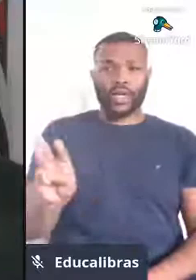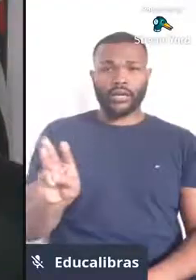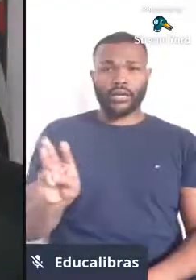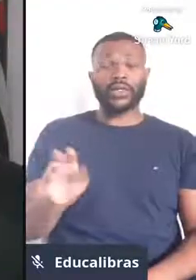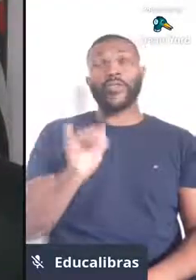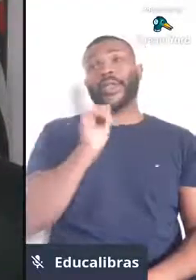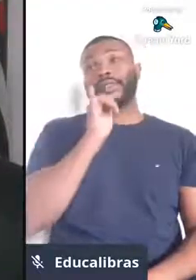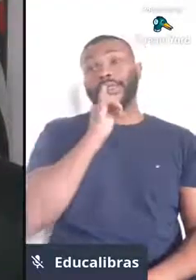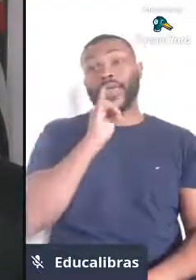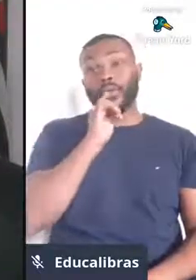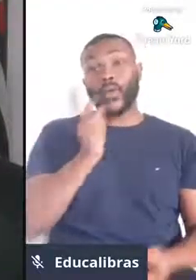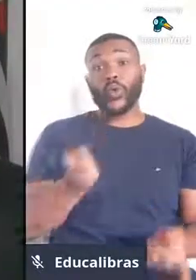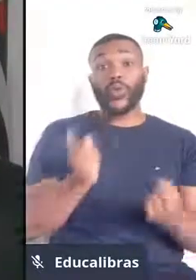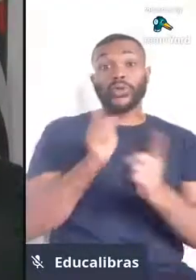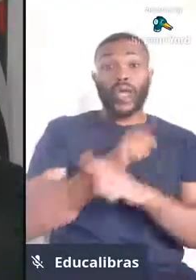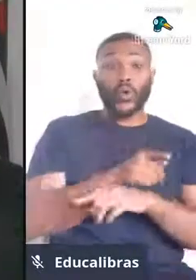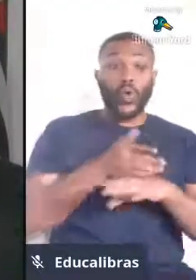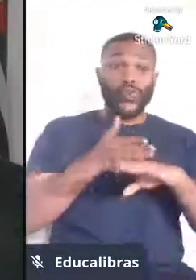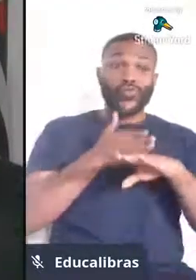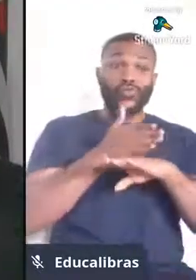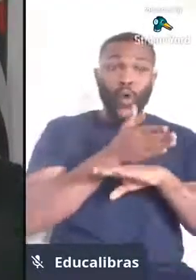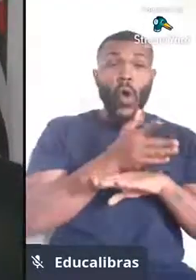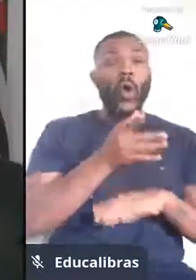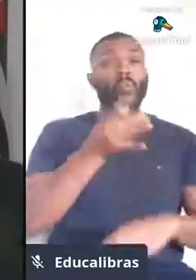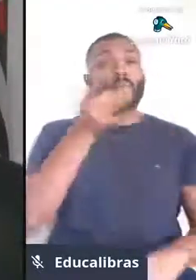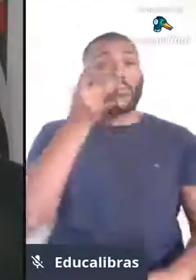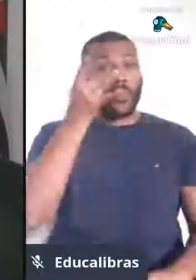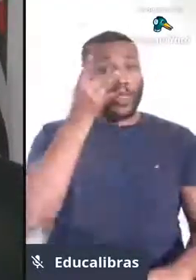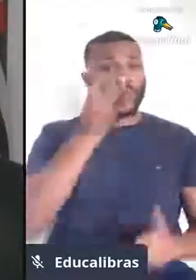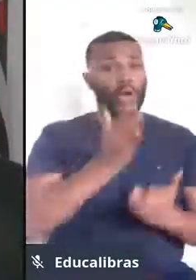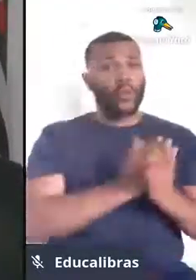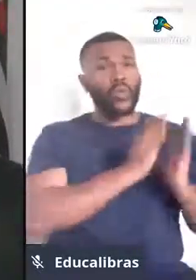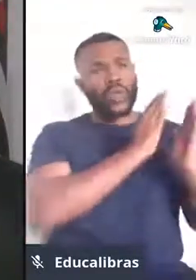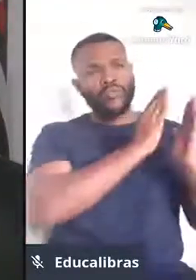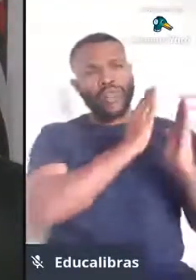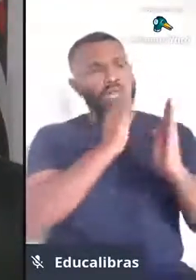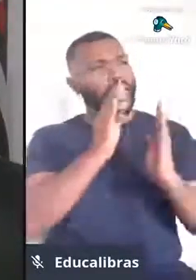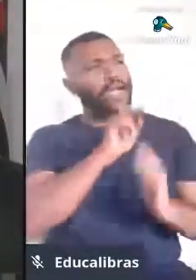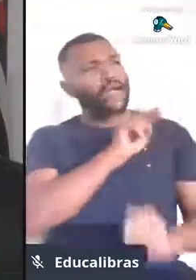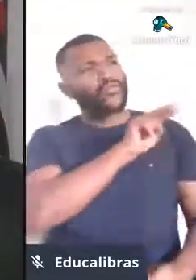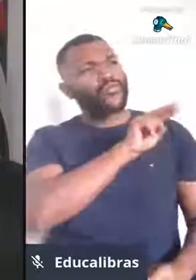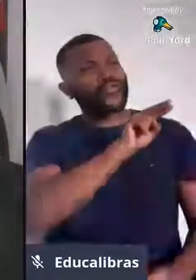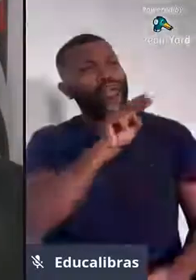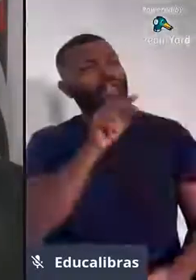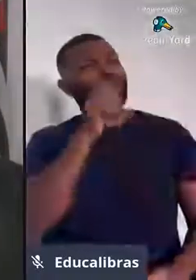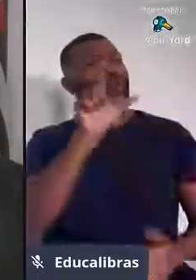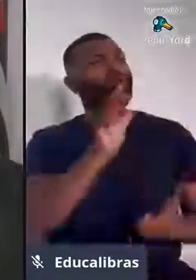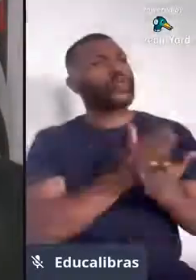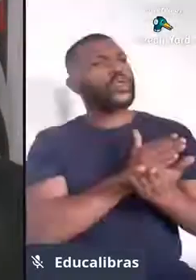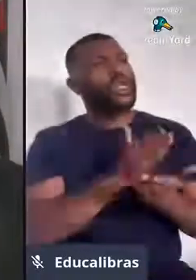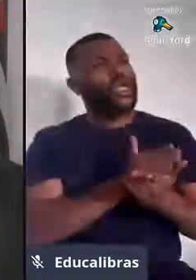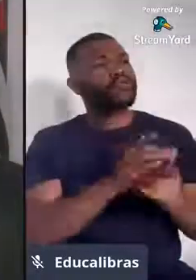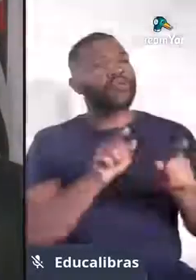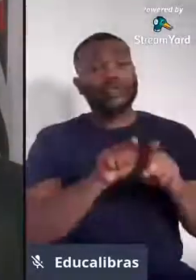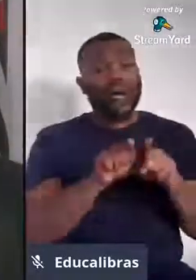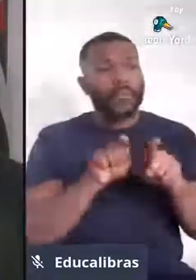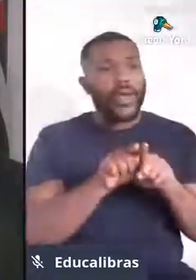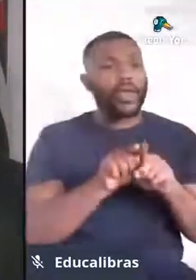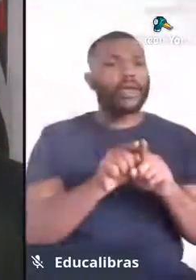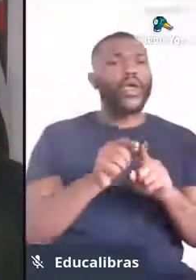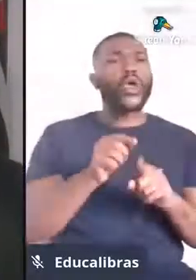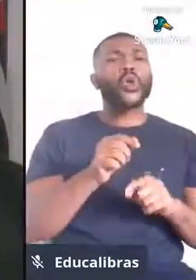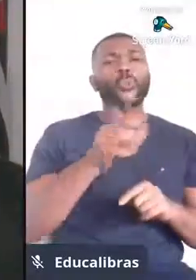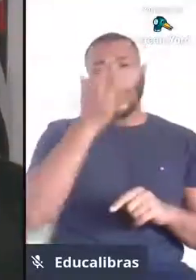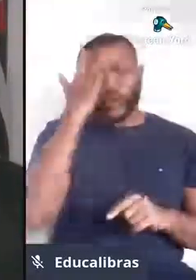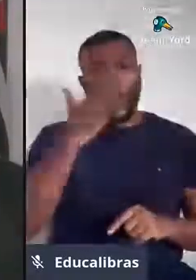eu descubro outros livros, né? Eu me encontro com outros leitores, eu me deparo com um evento editorial, um autor